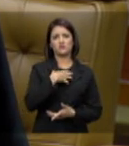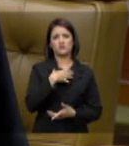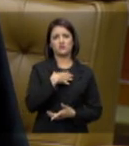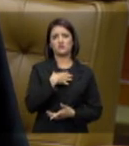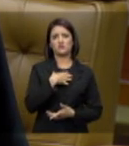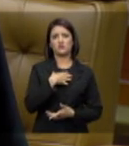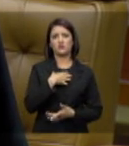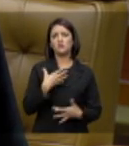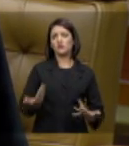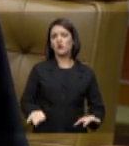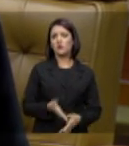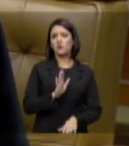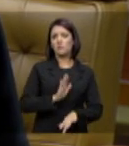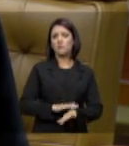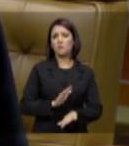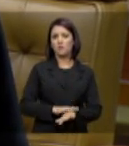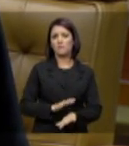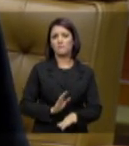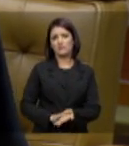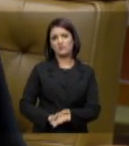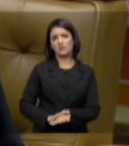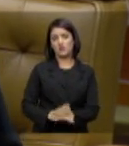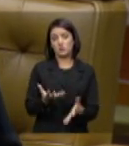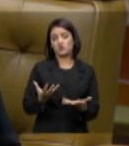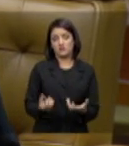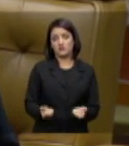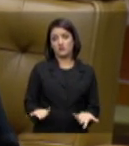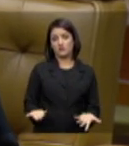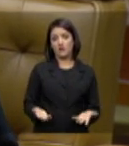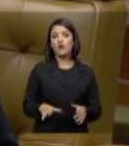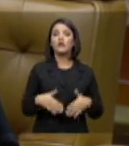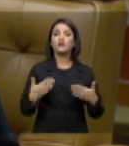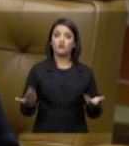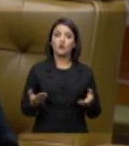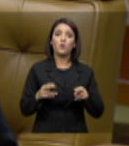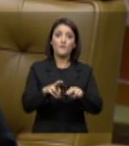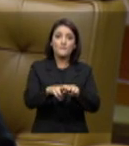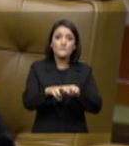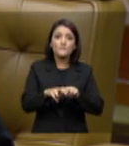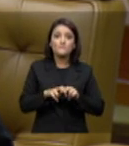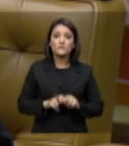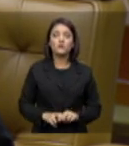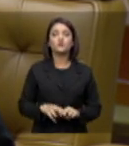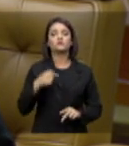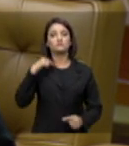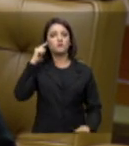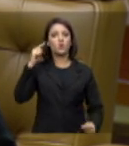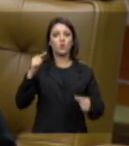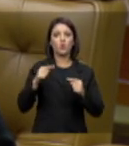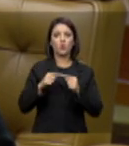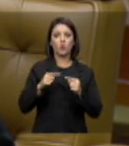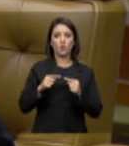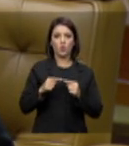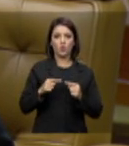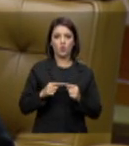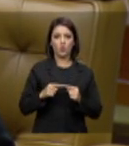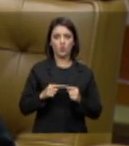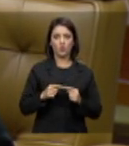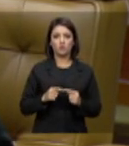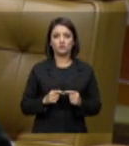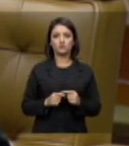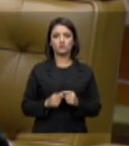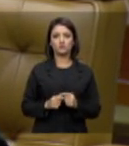sinto ainda em condições de dar este passo então partindo dessas premissas acompanho e referendo